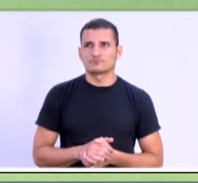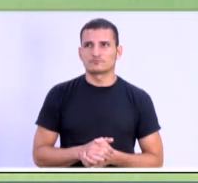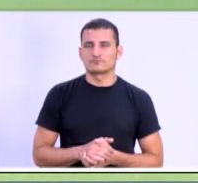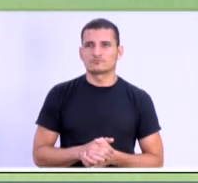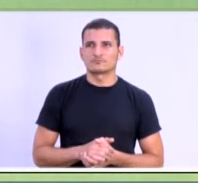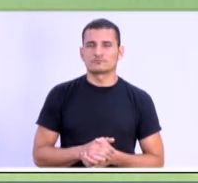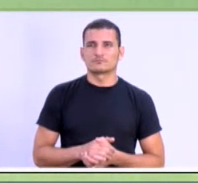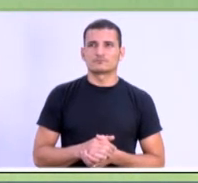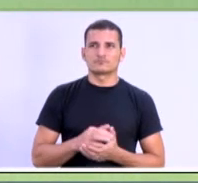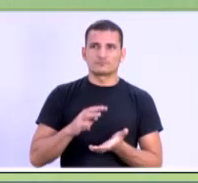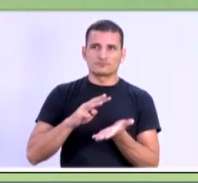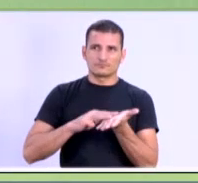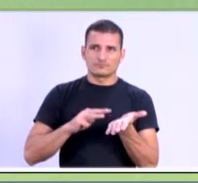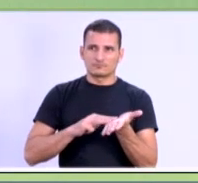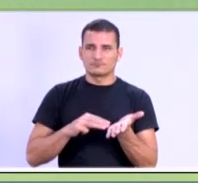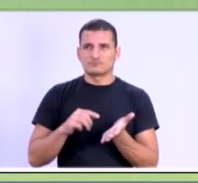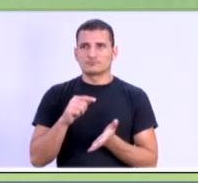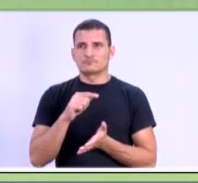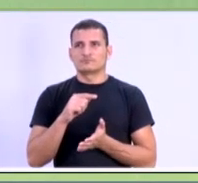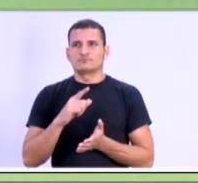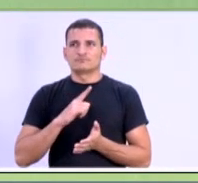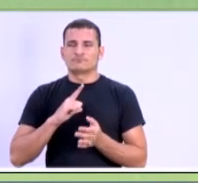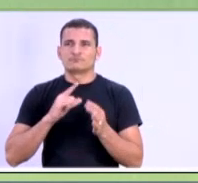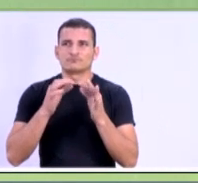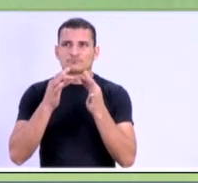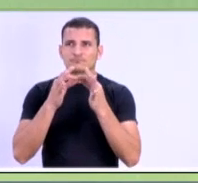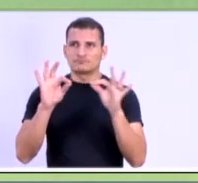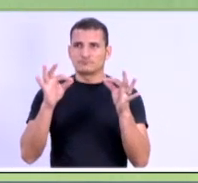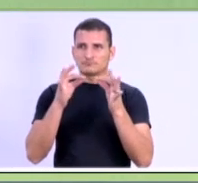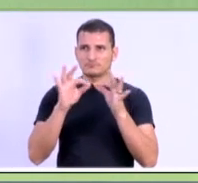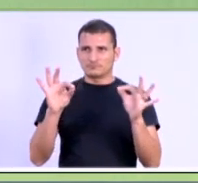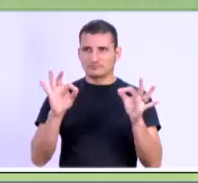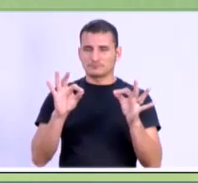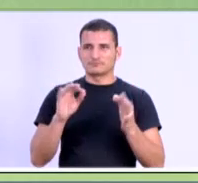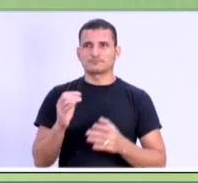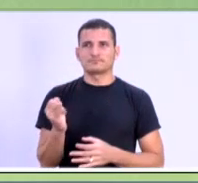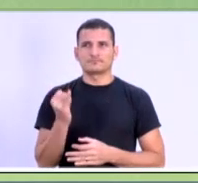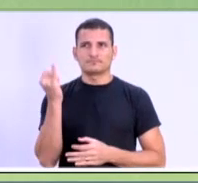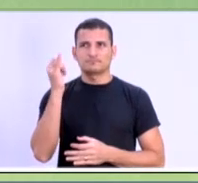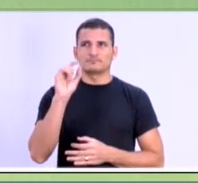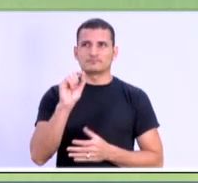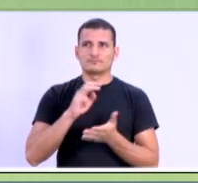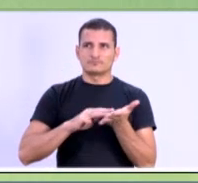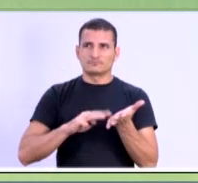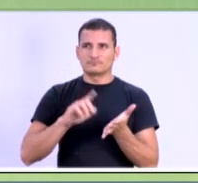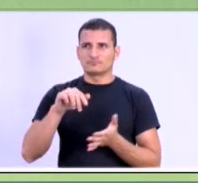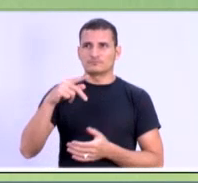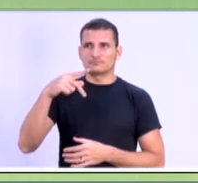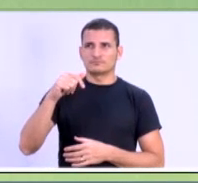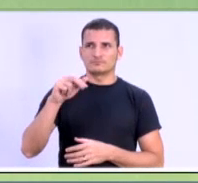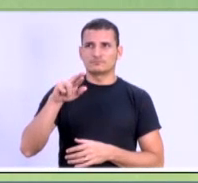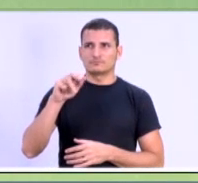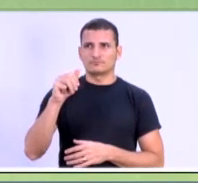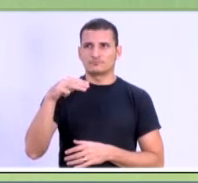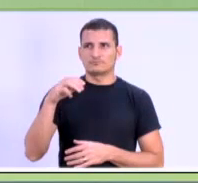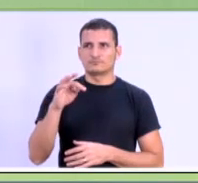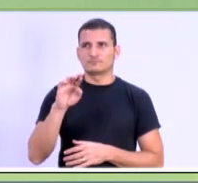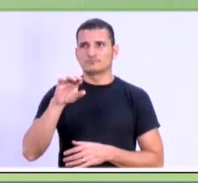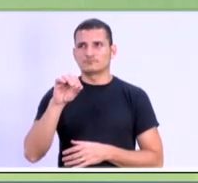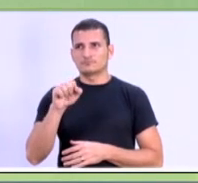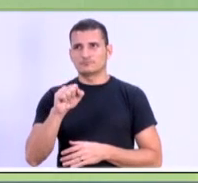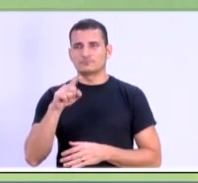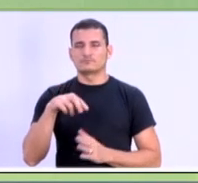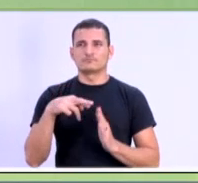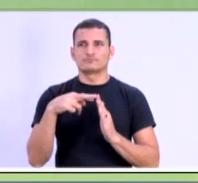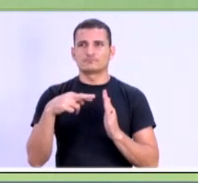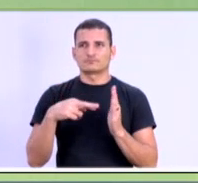Os métodos, gente, eles têm alguma determinada sintaxe. Uma das coisas mais importantes no método é a passagem de parâmetro. O que seriam os parâmetros,